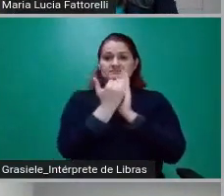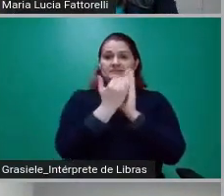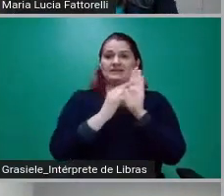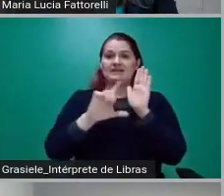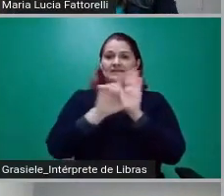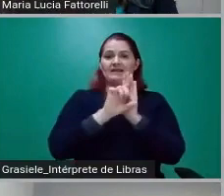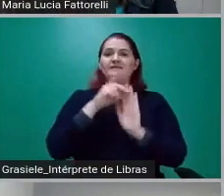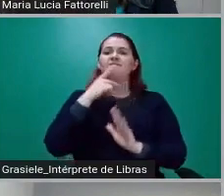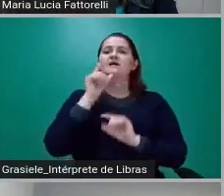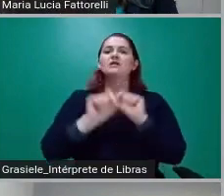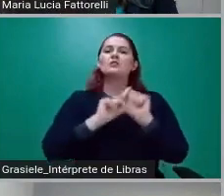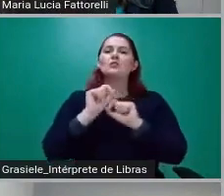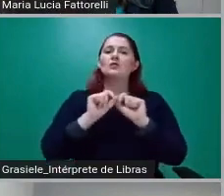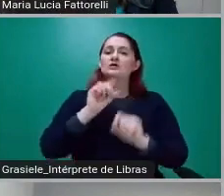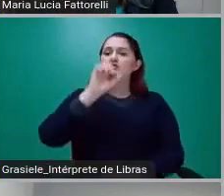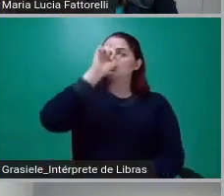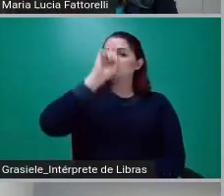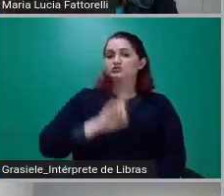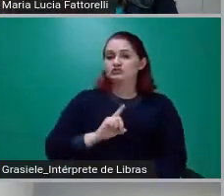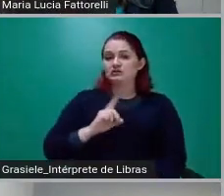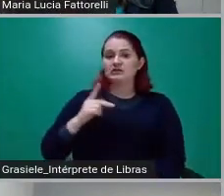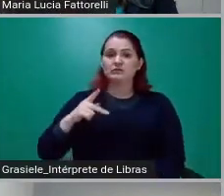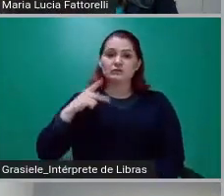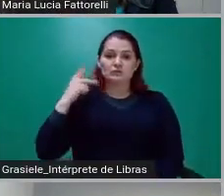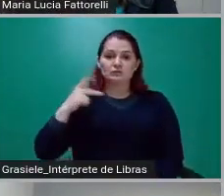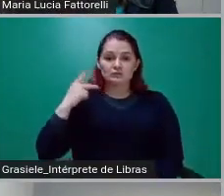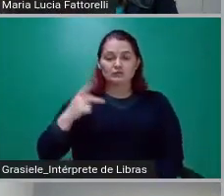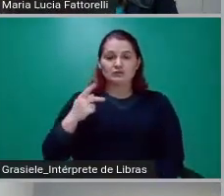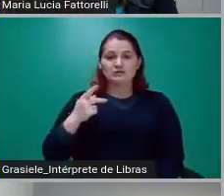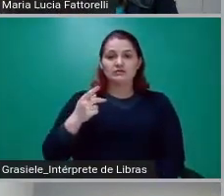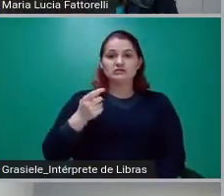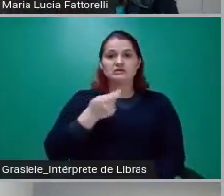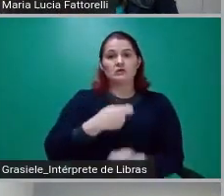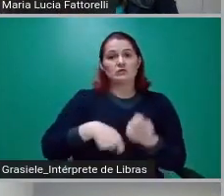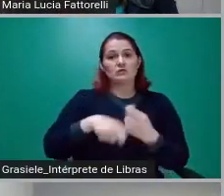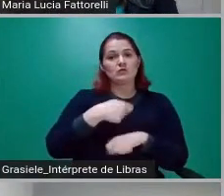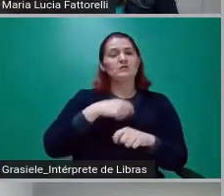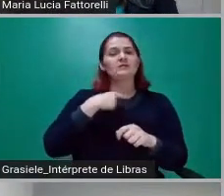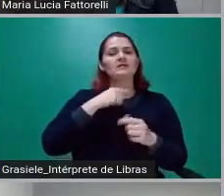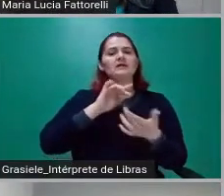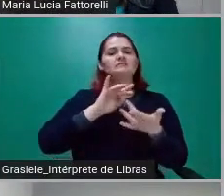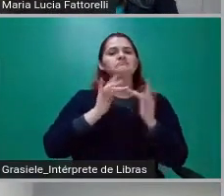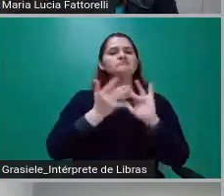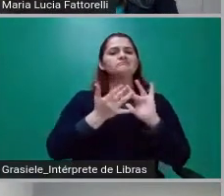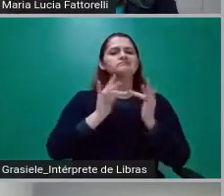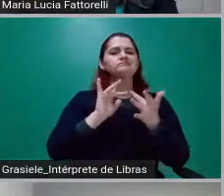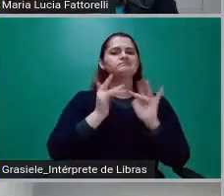direito, política e a economia se articulam